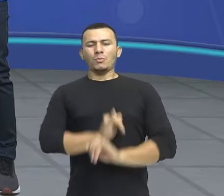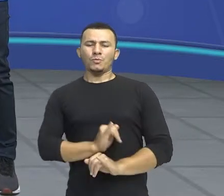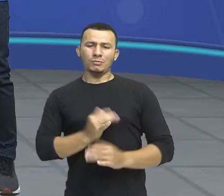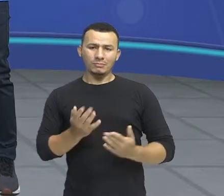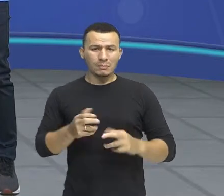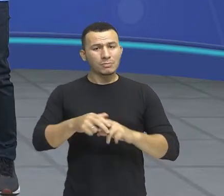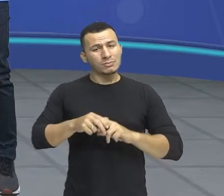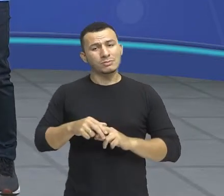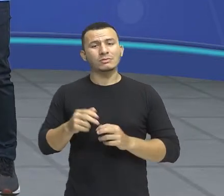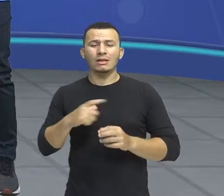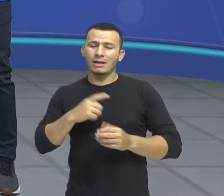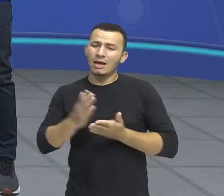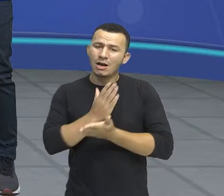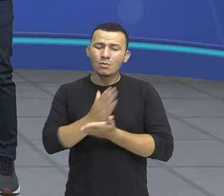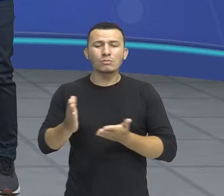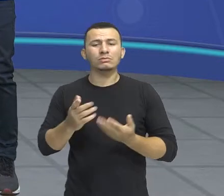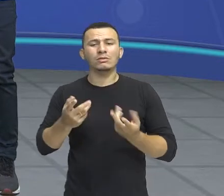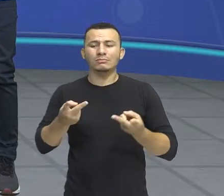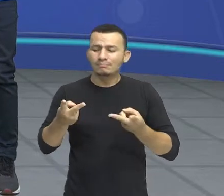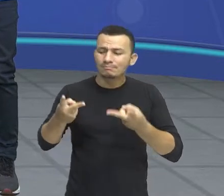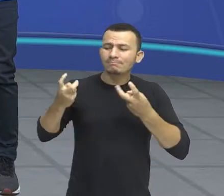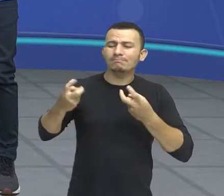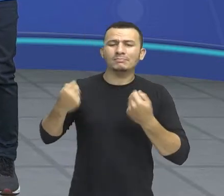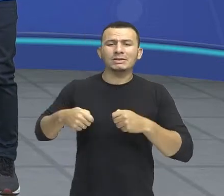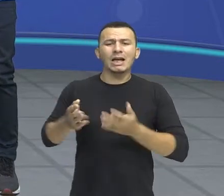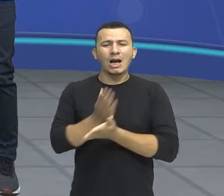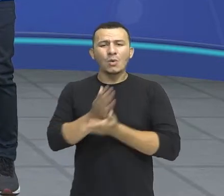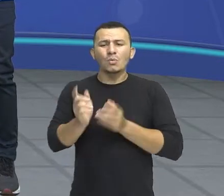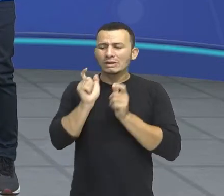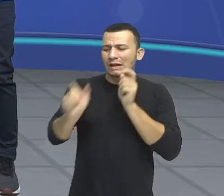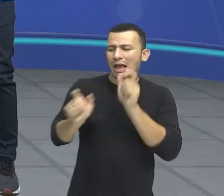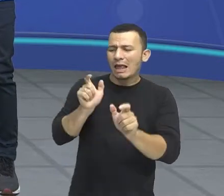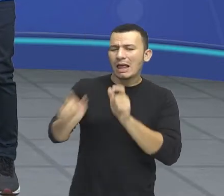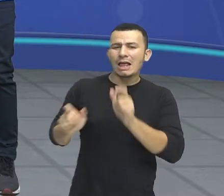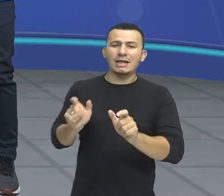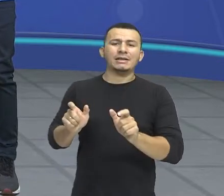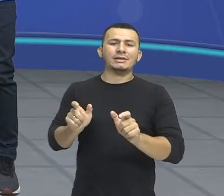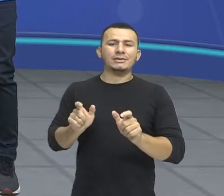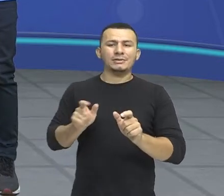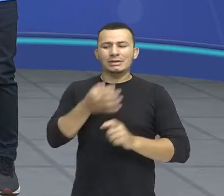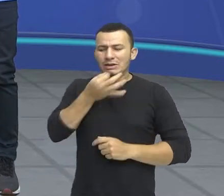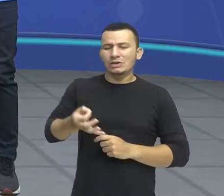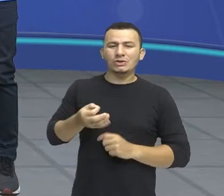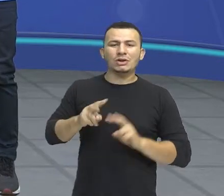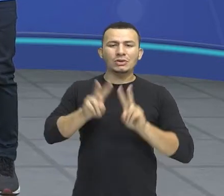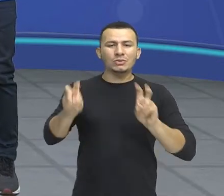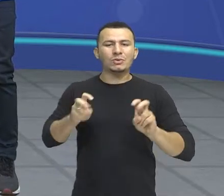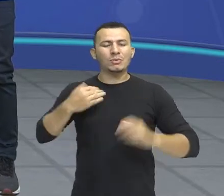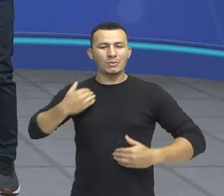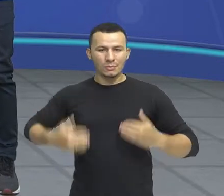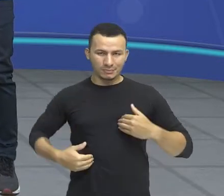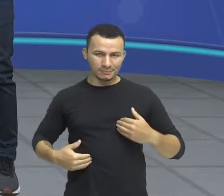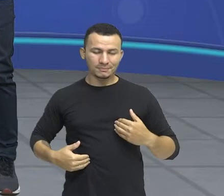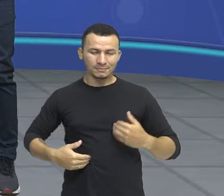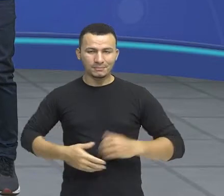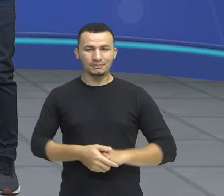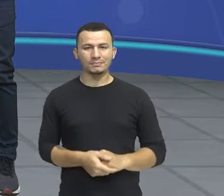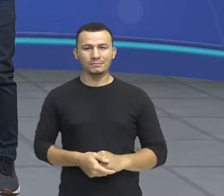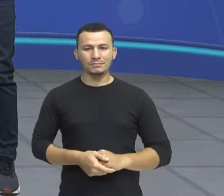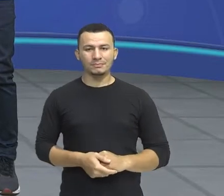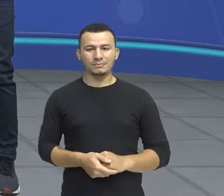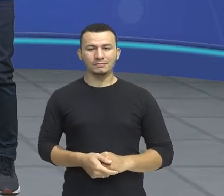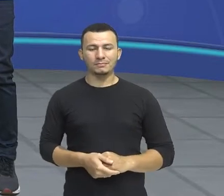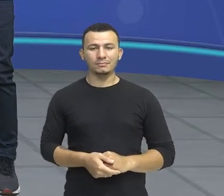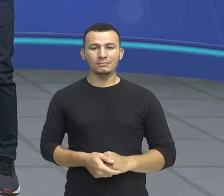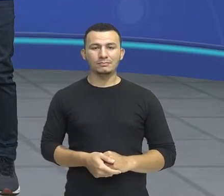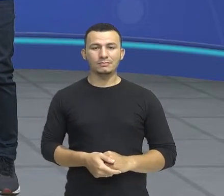que tem que ser visto de uma maneira bastante crítica em cima dessa questão dos estereótipos. E aí vamos falar aqui